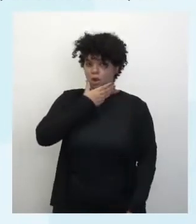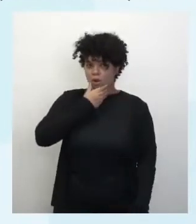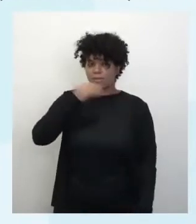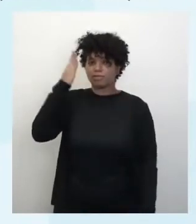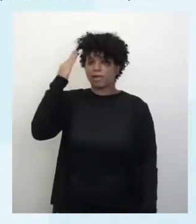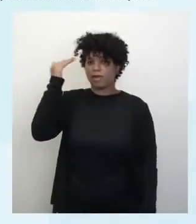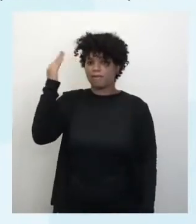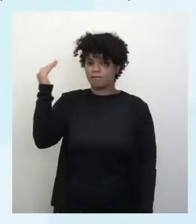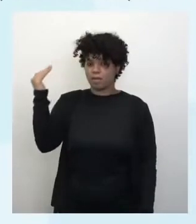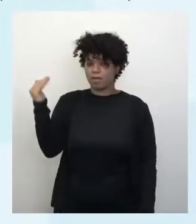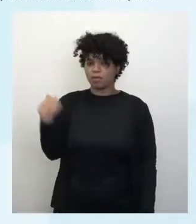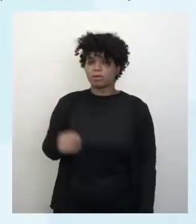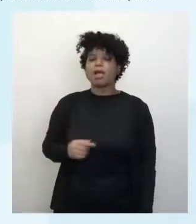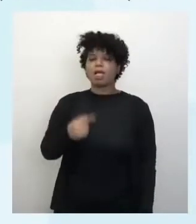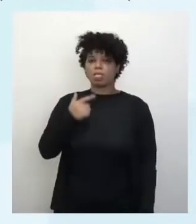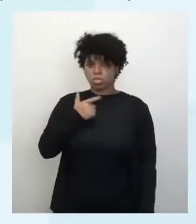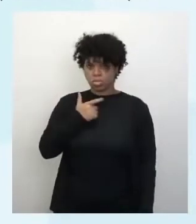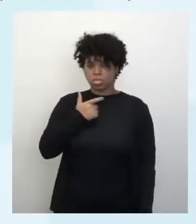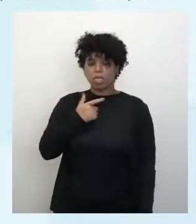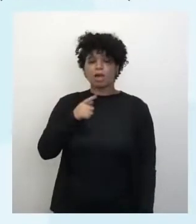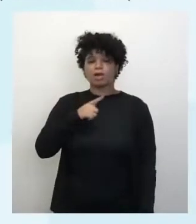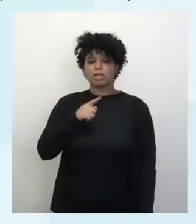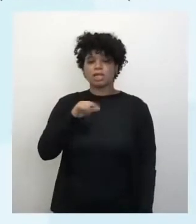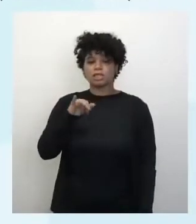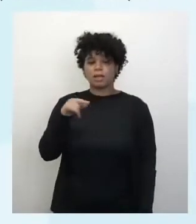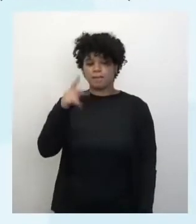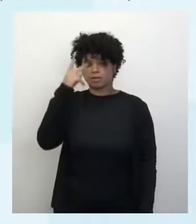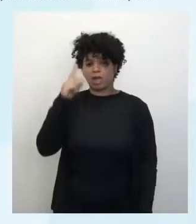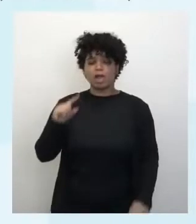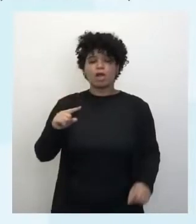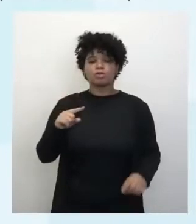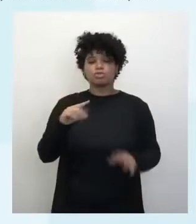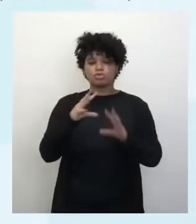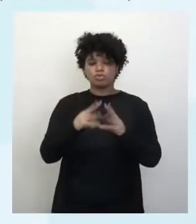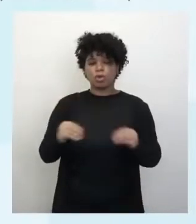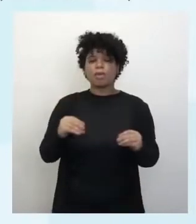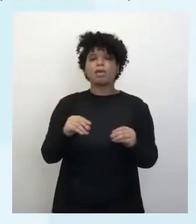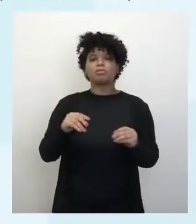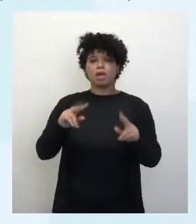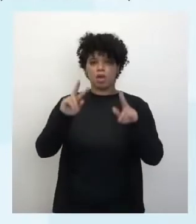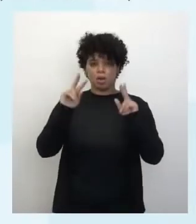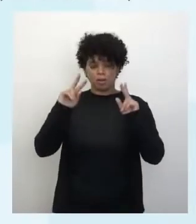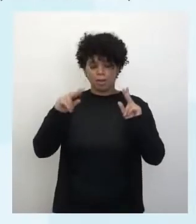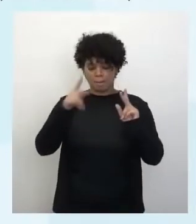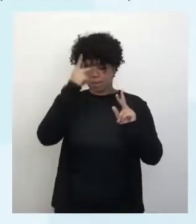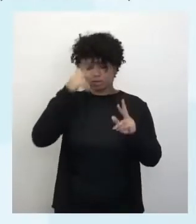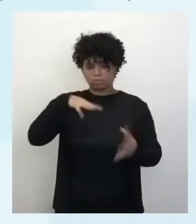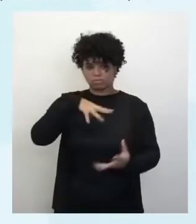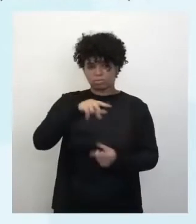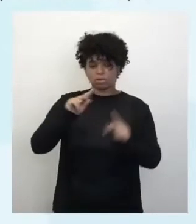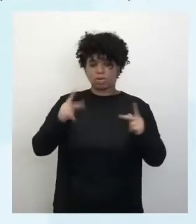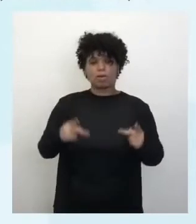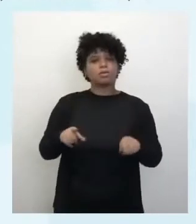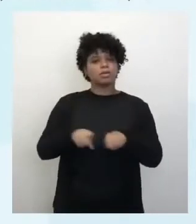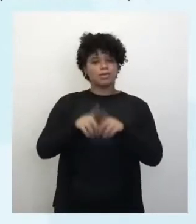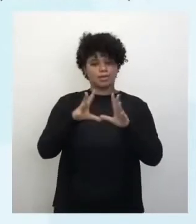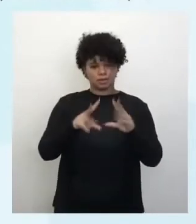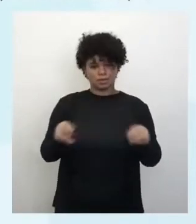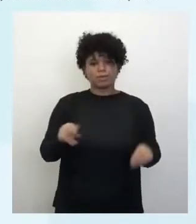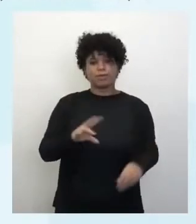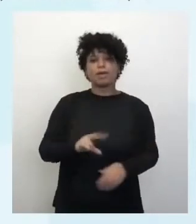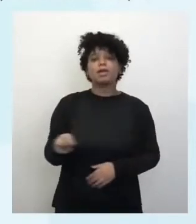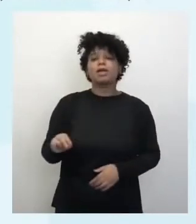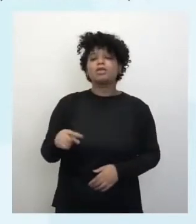vez afirmou: se as abelhas desaparecerem, a humanidade seguirá o mesmo rumo em 4 anos. E o que tem acontecido nas